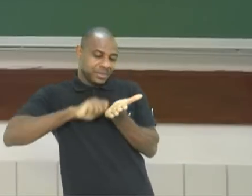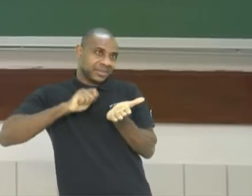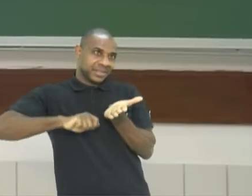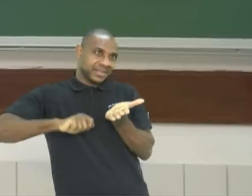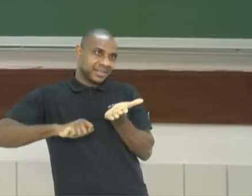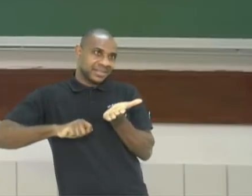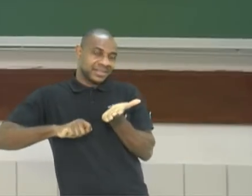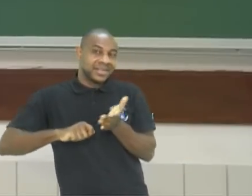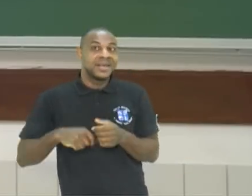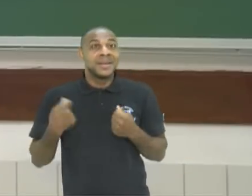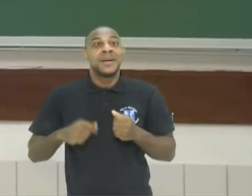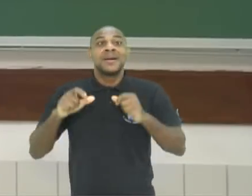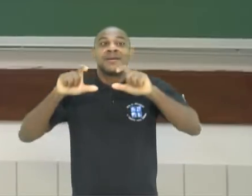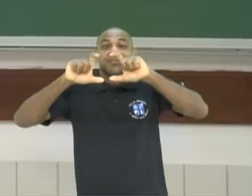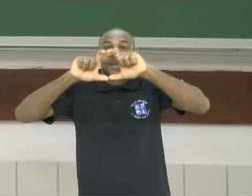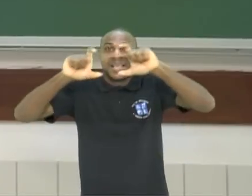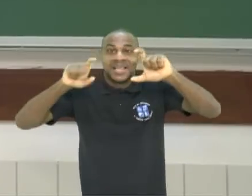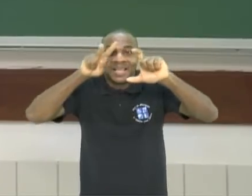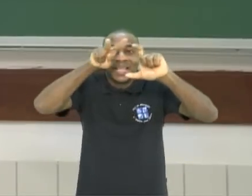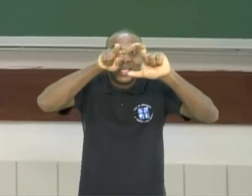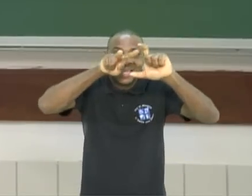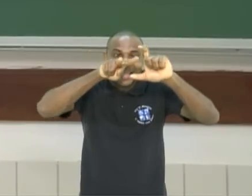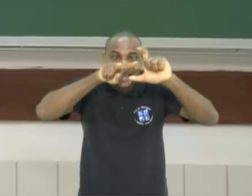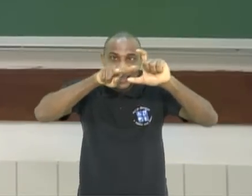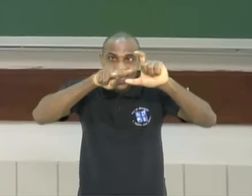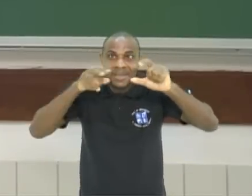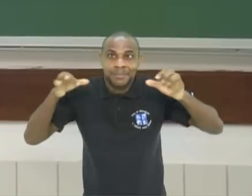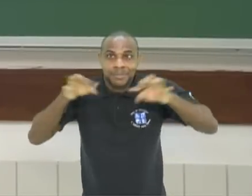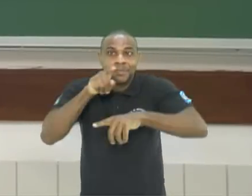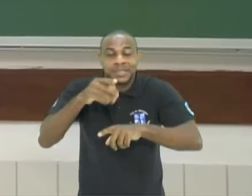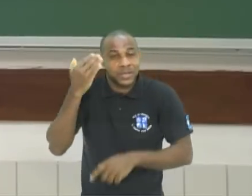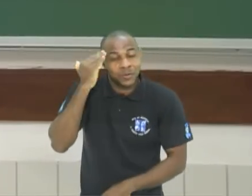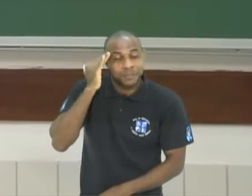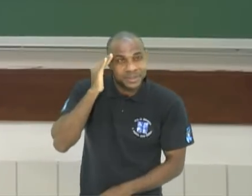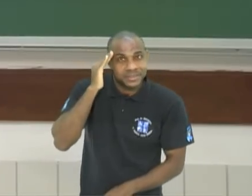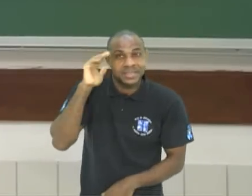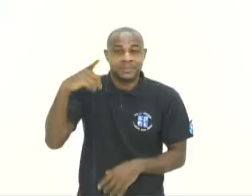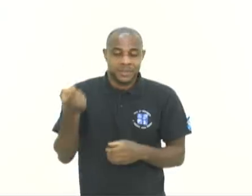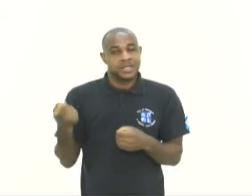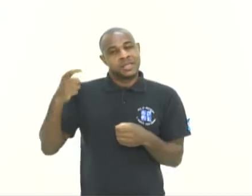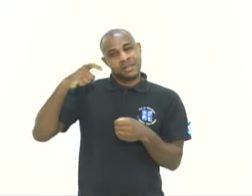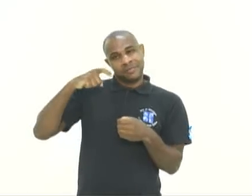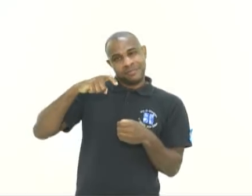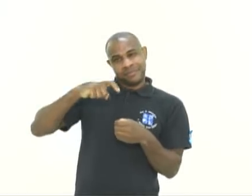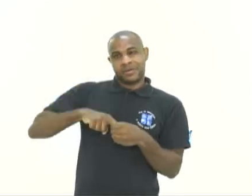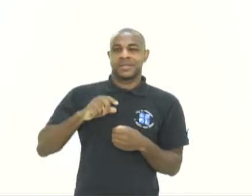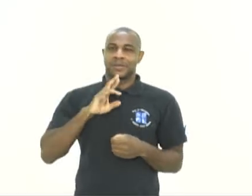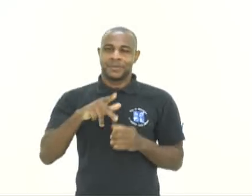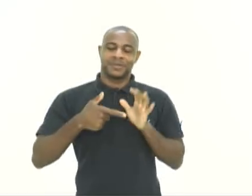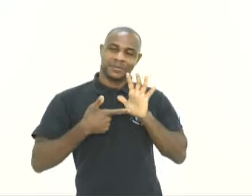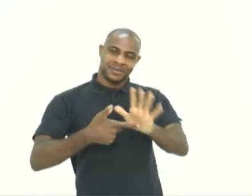quê? Porque você precisa ler o trecho completo para você compreender. E eu já volto.